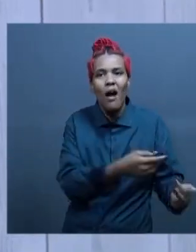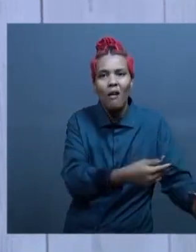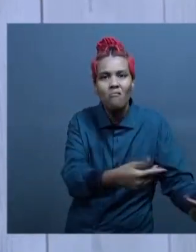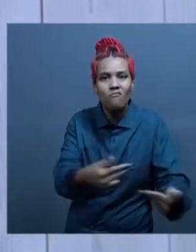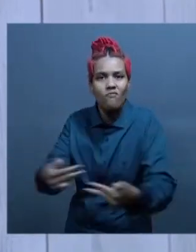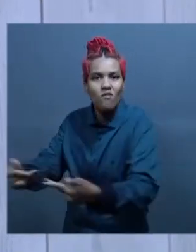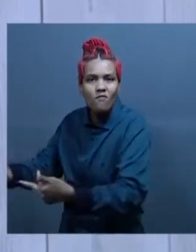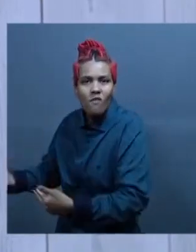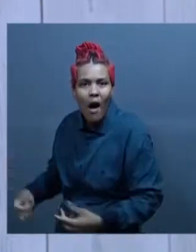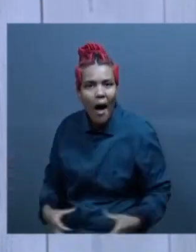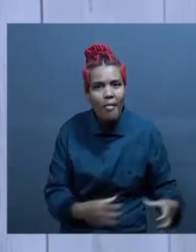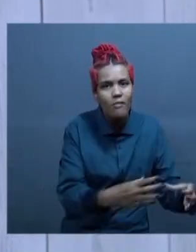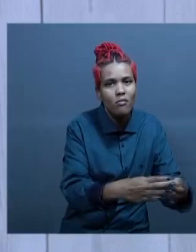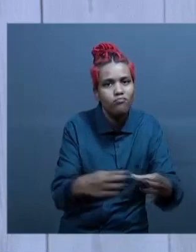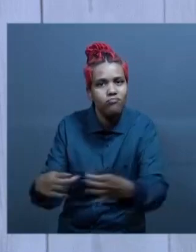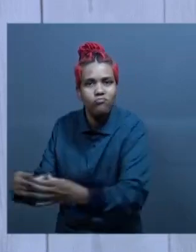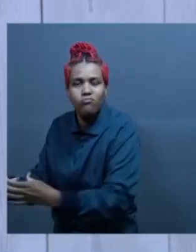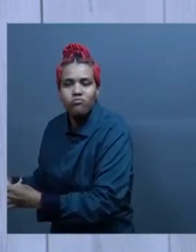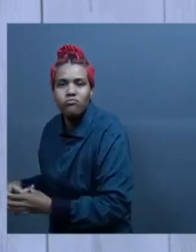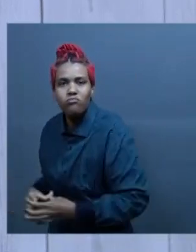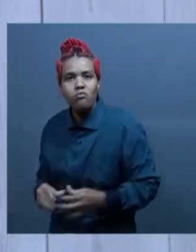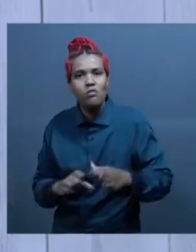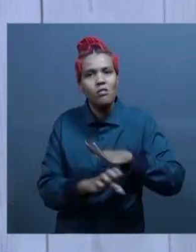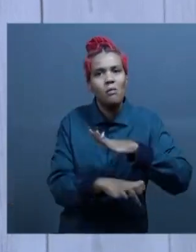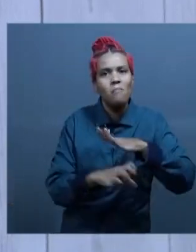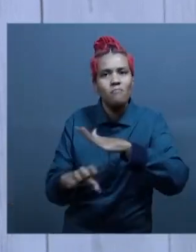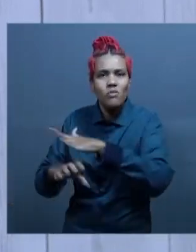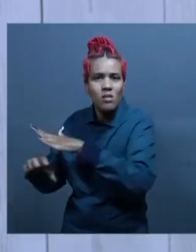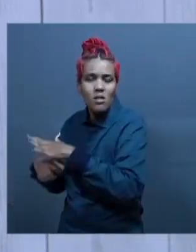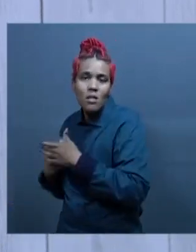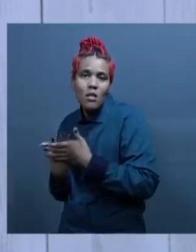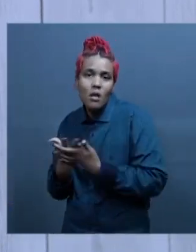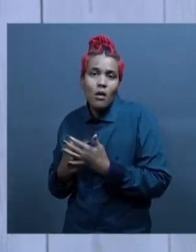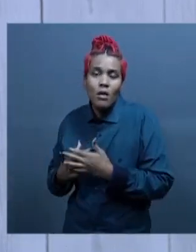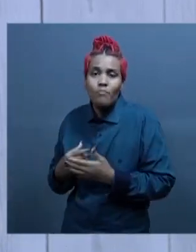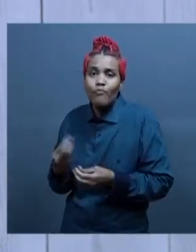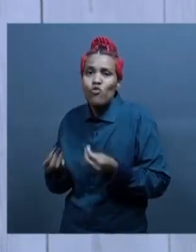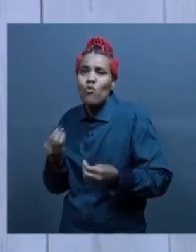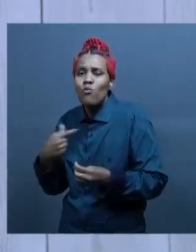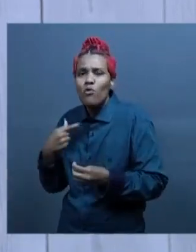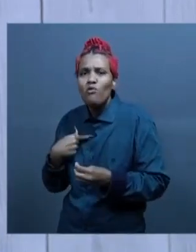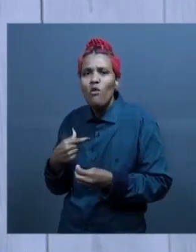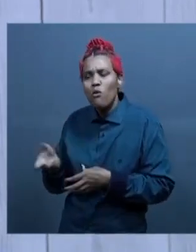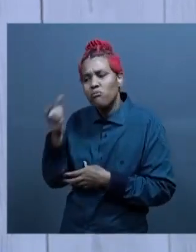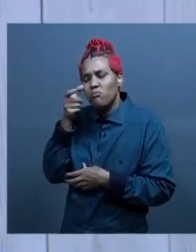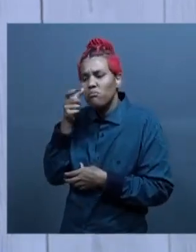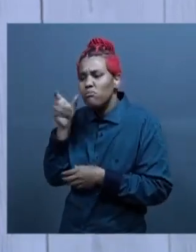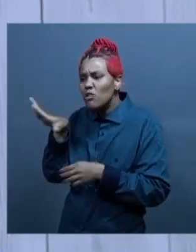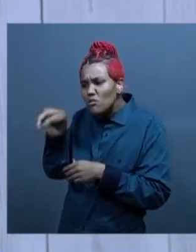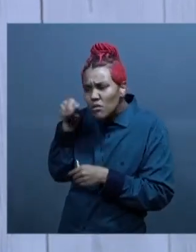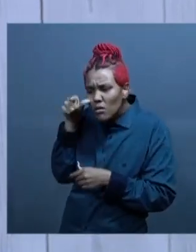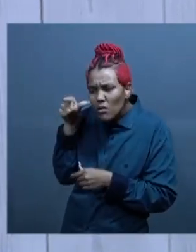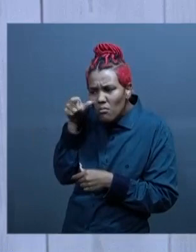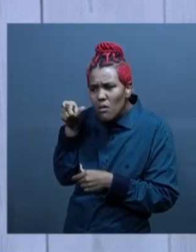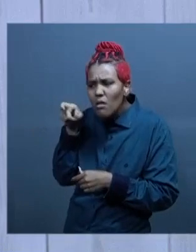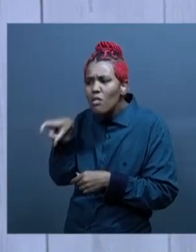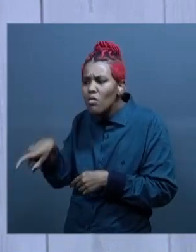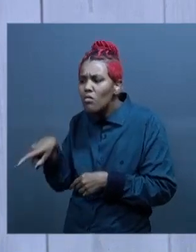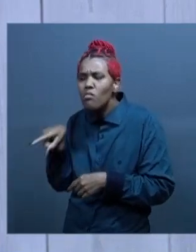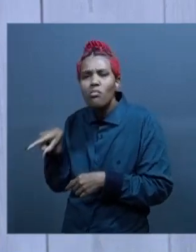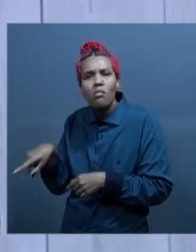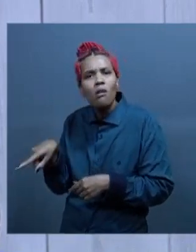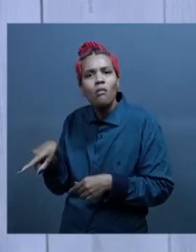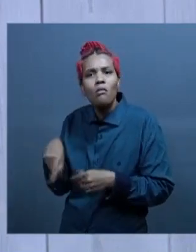é conseguir fazer a diferença chamar a atenção em algumas centenas ou milhares